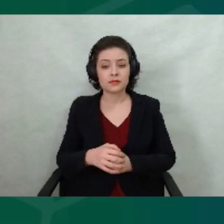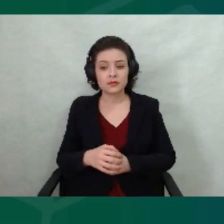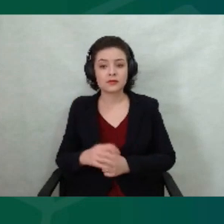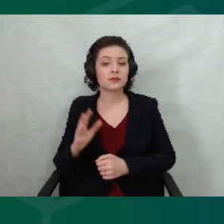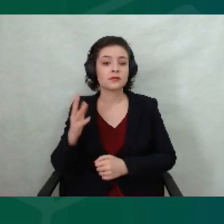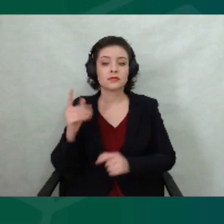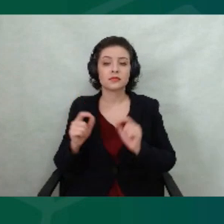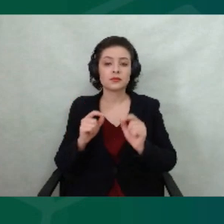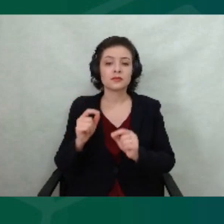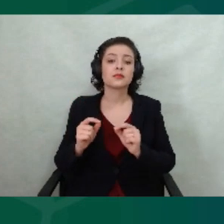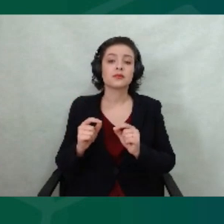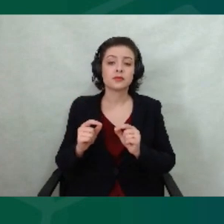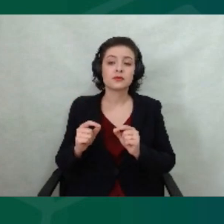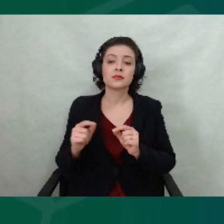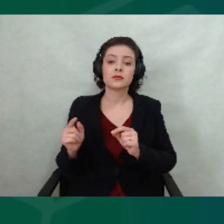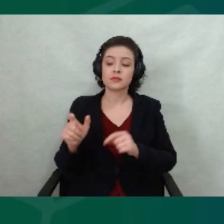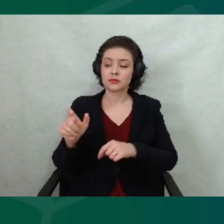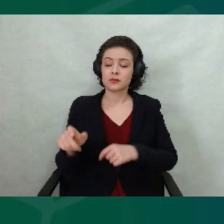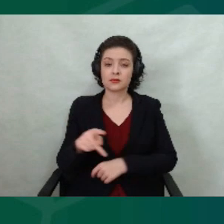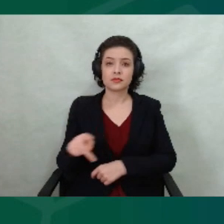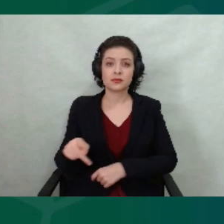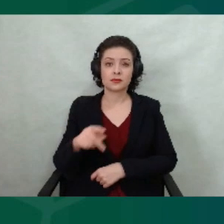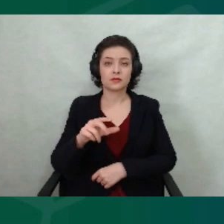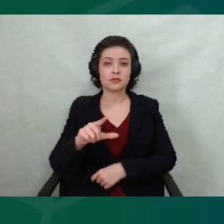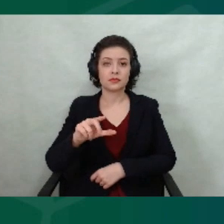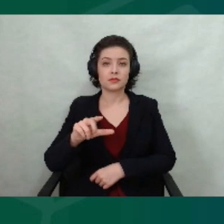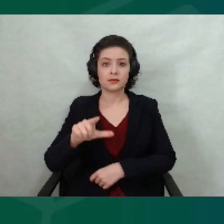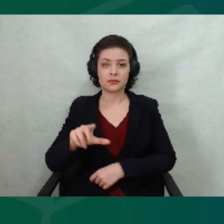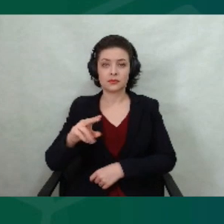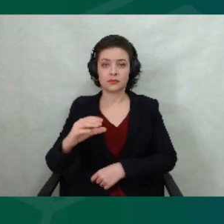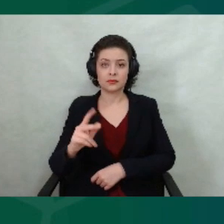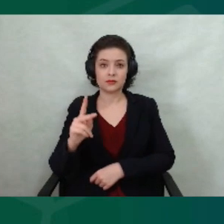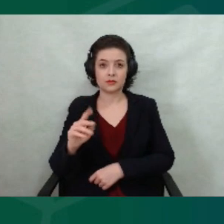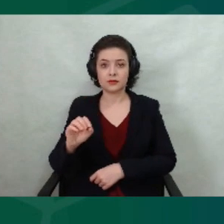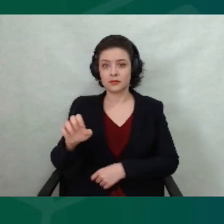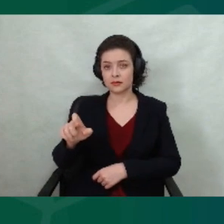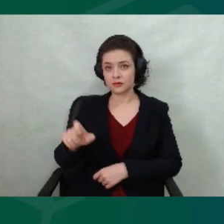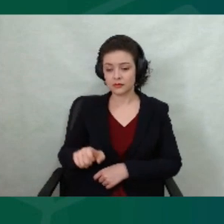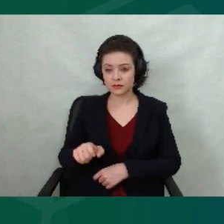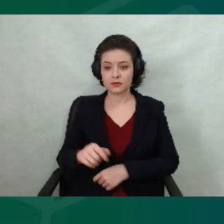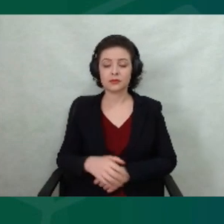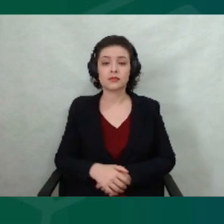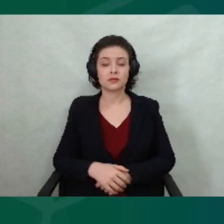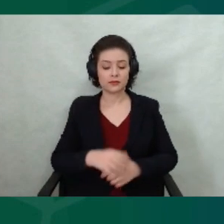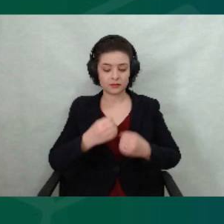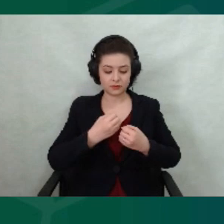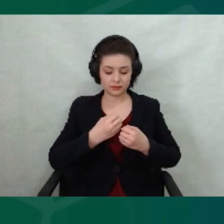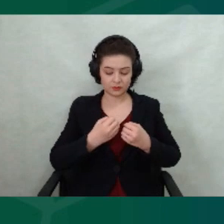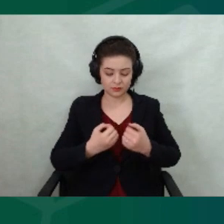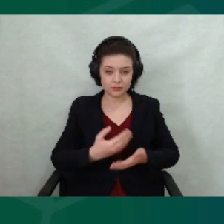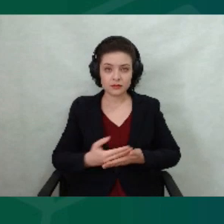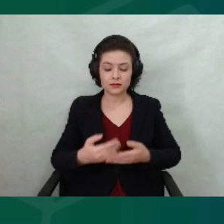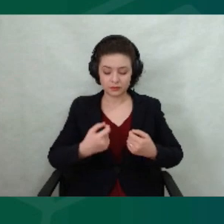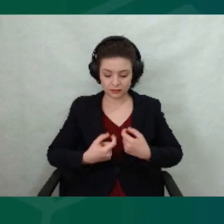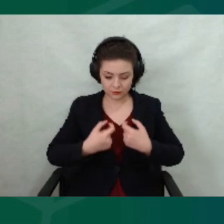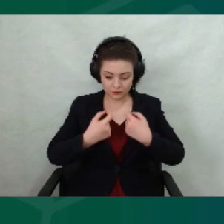o nosso querido professor Luke Wex, que manifestou um câncer, e foi assim que cheguei